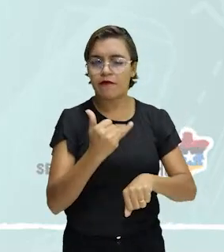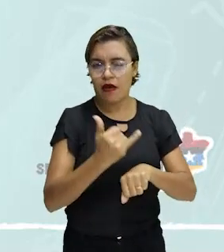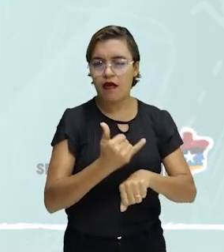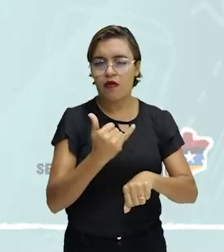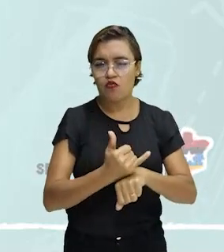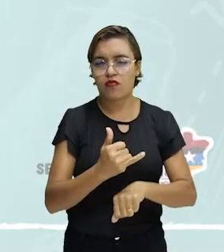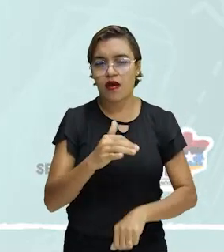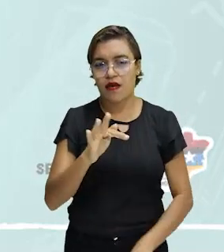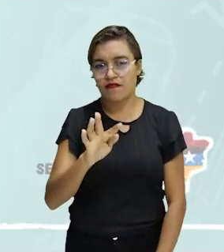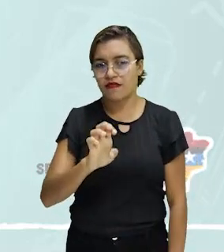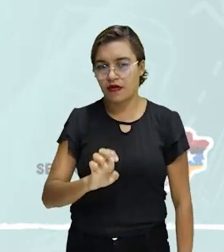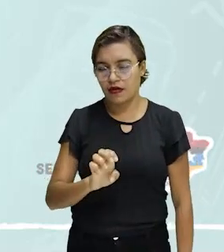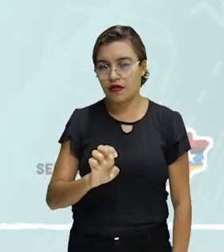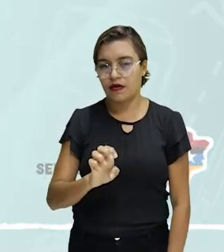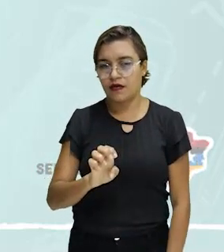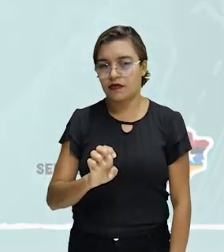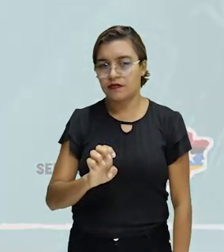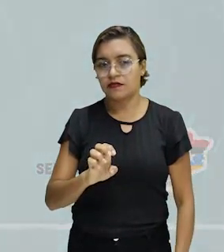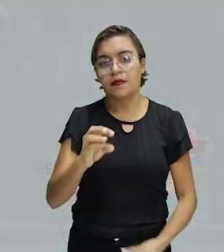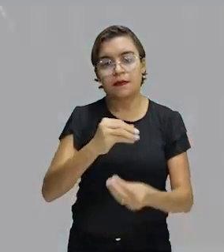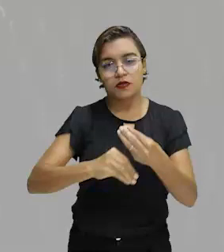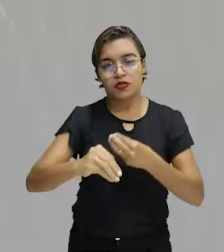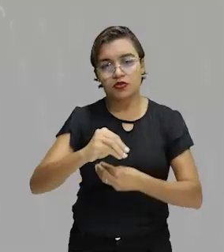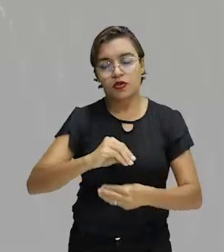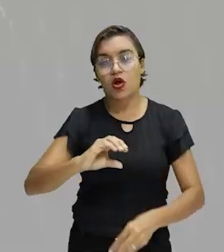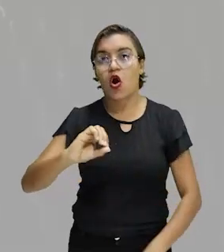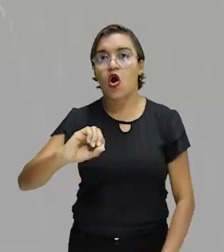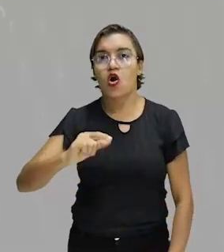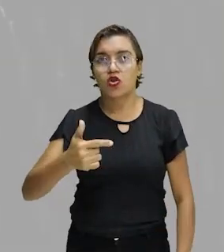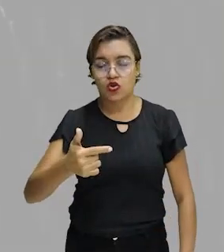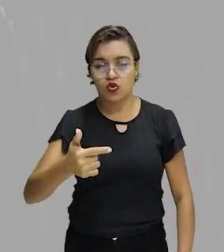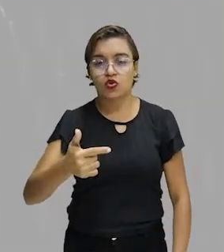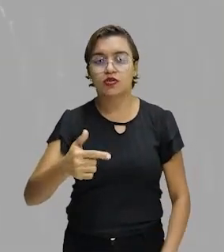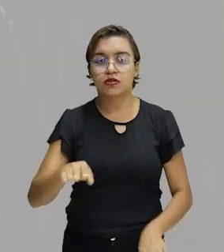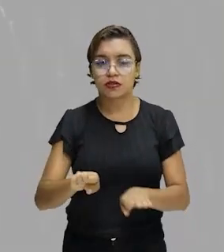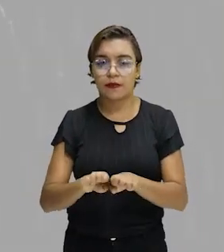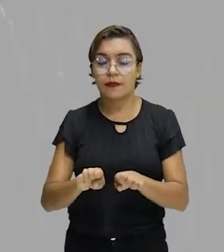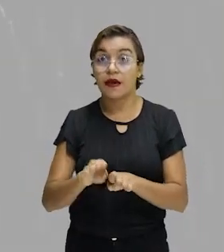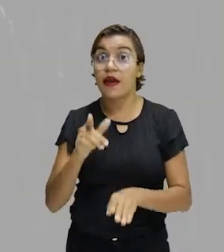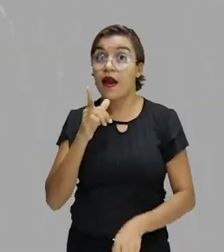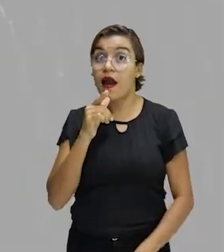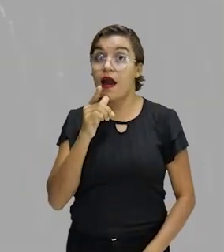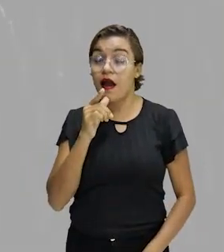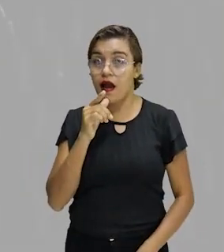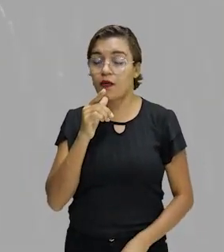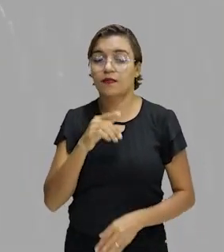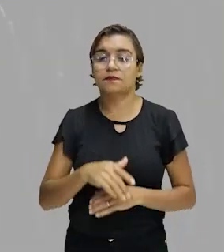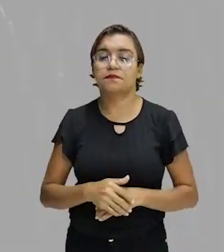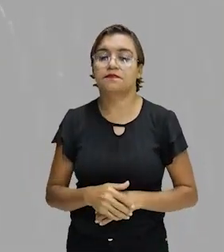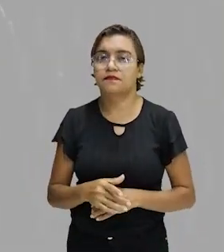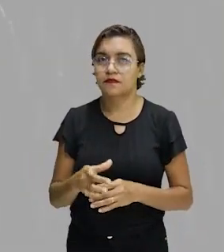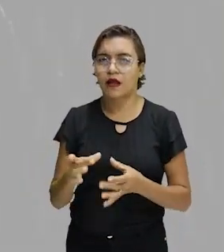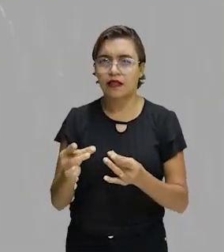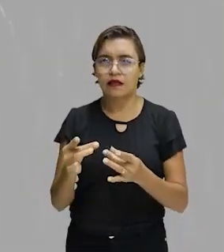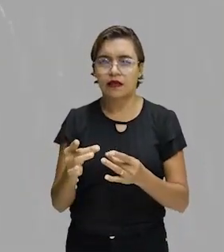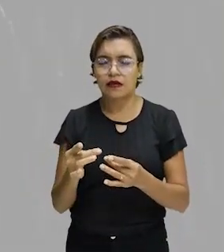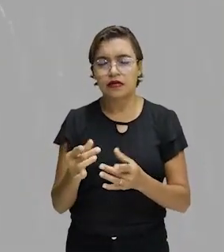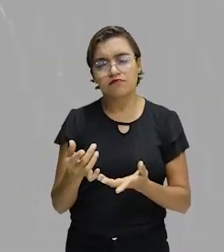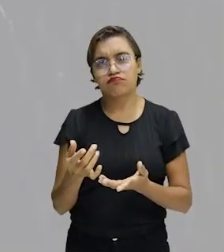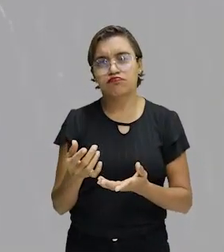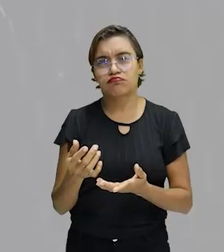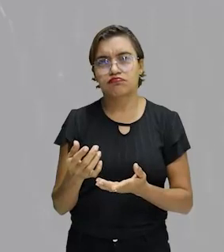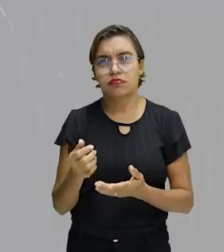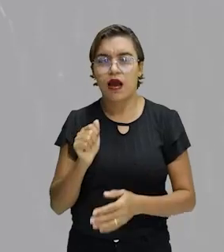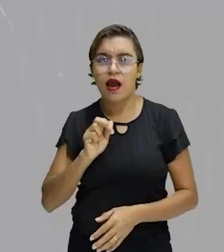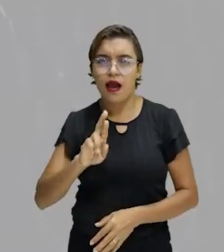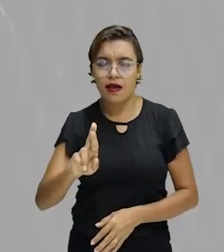metálico, interagindo com o gás oxigênio e com a água, né, a umidade presente no ar. Isso vai gerar